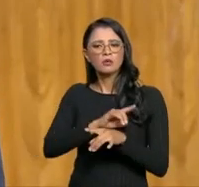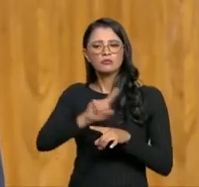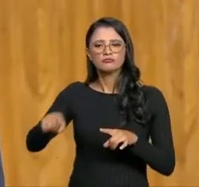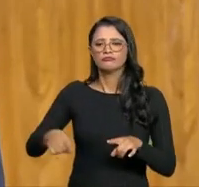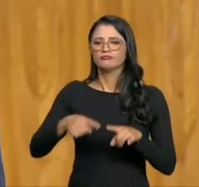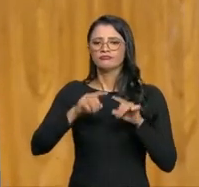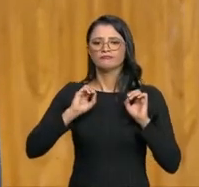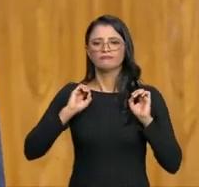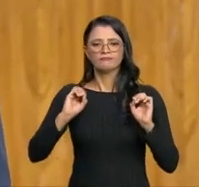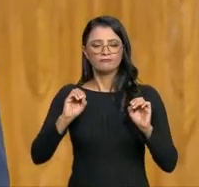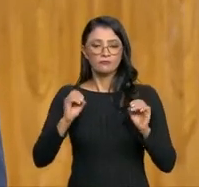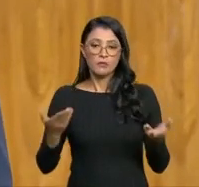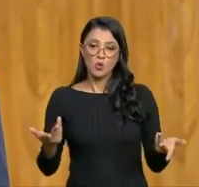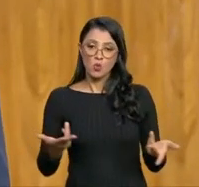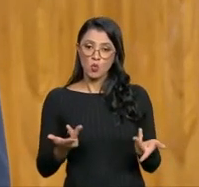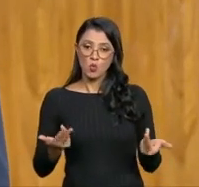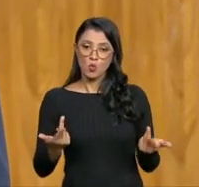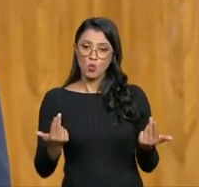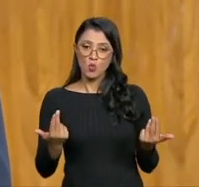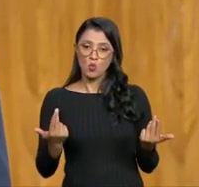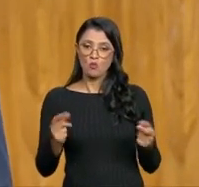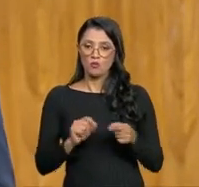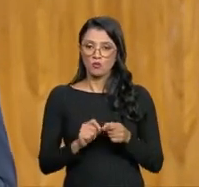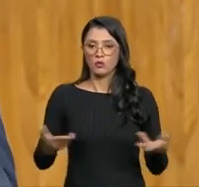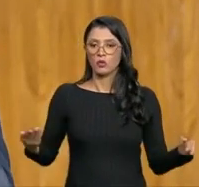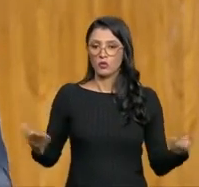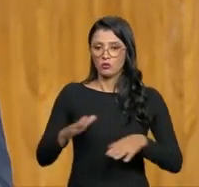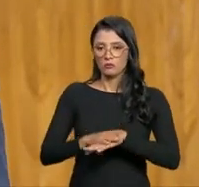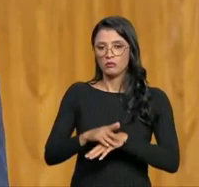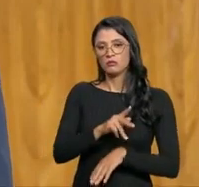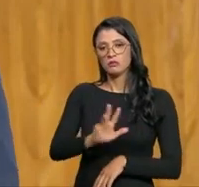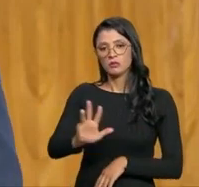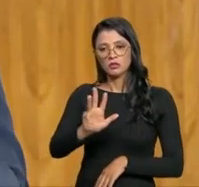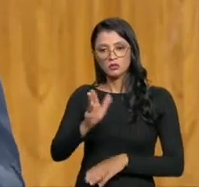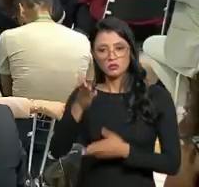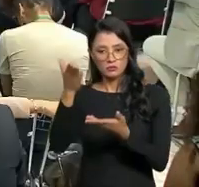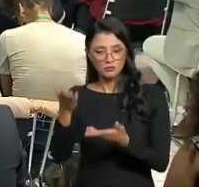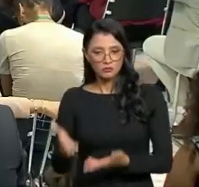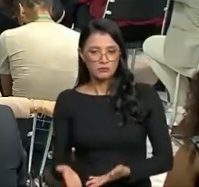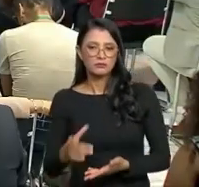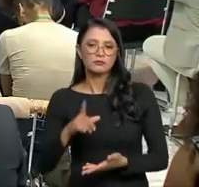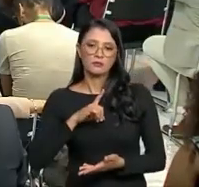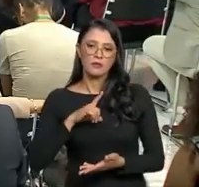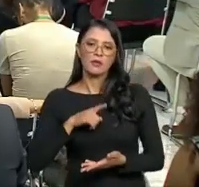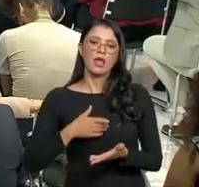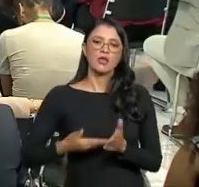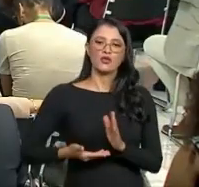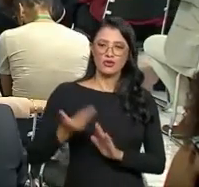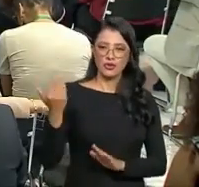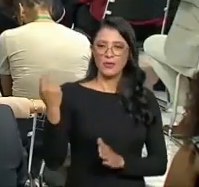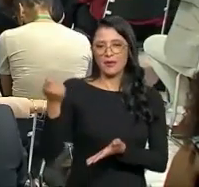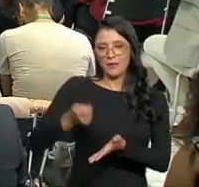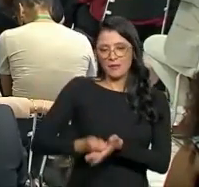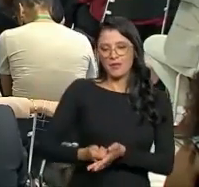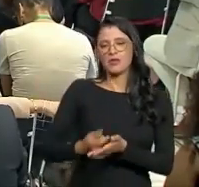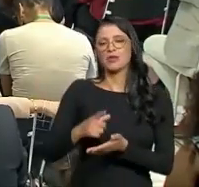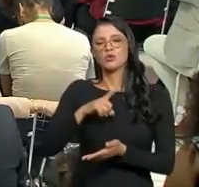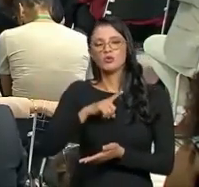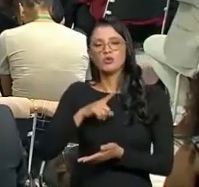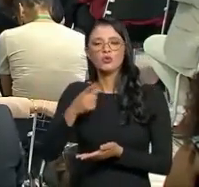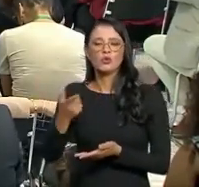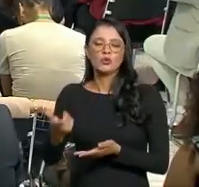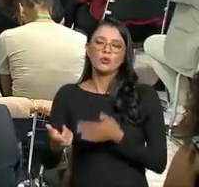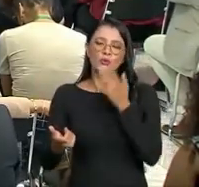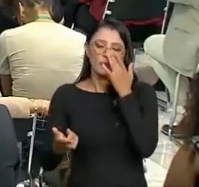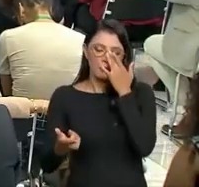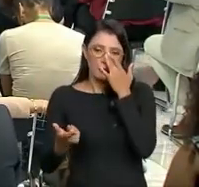e como está sendo feito hoje pelo presidente Lula, que desonera de pagamento de imposto de renda os trabalhadores que ganham